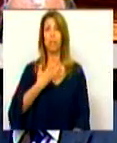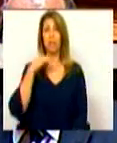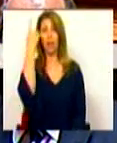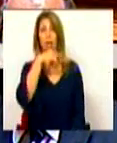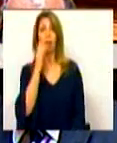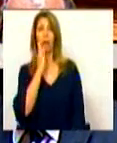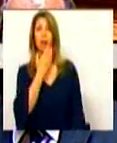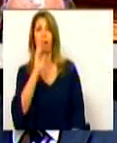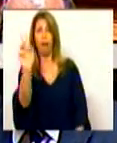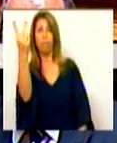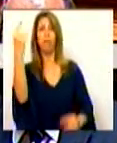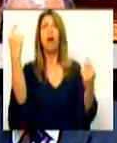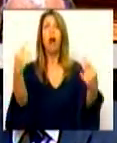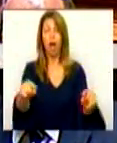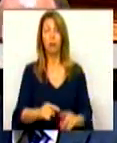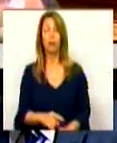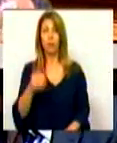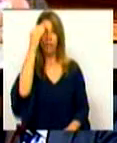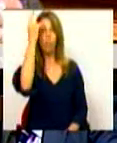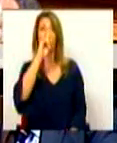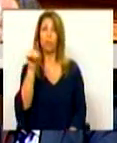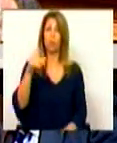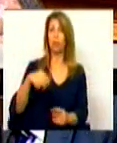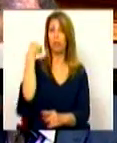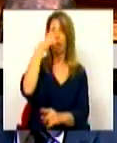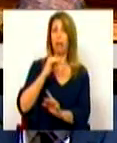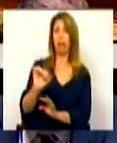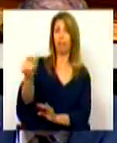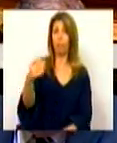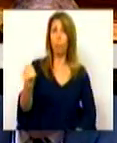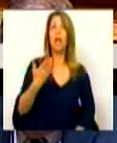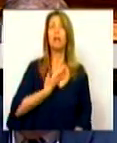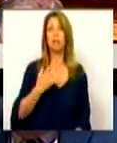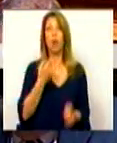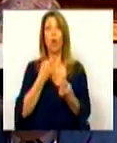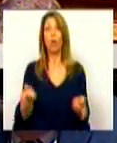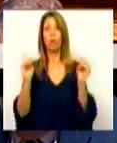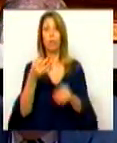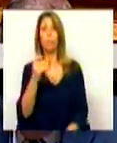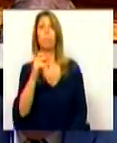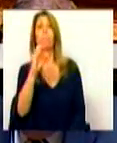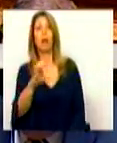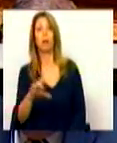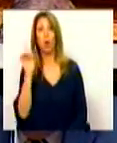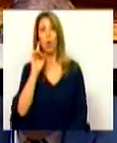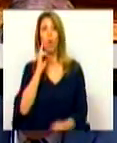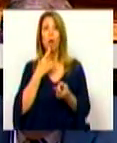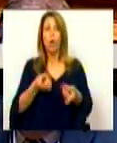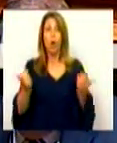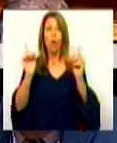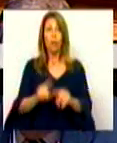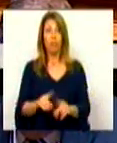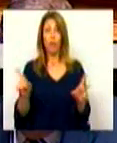os professores, a cara do PSD no poder seria outra vez a PAC, a requalificação como porta